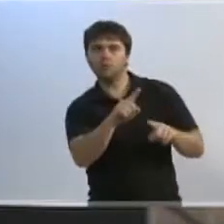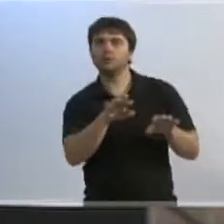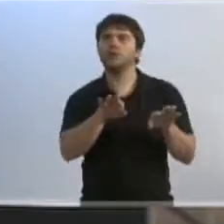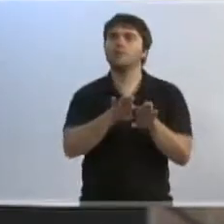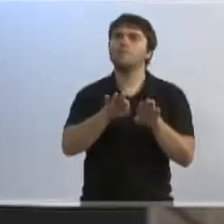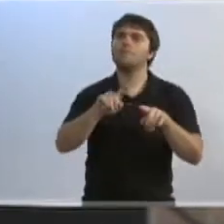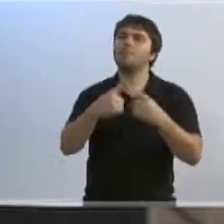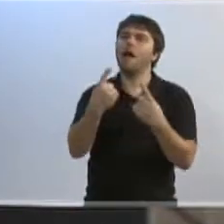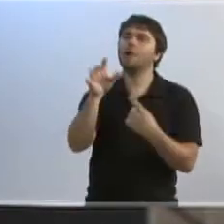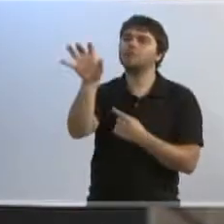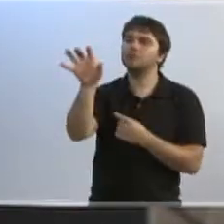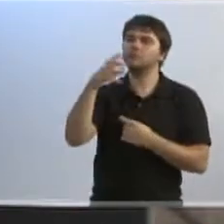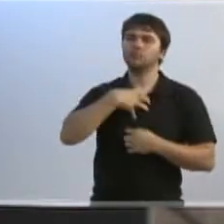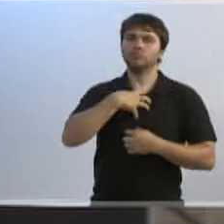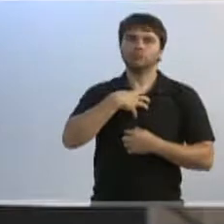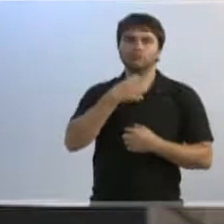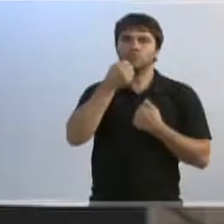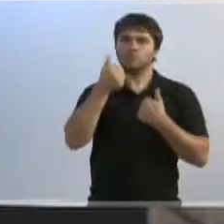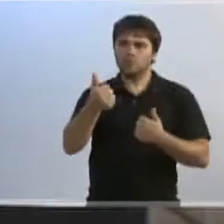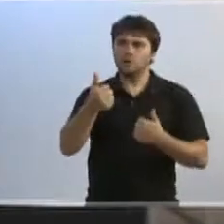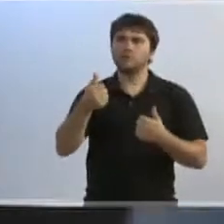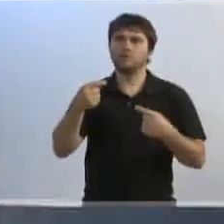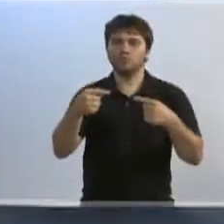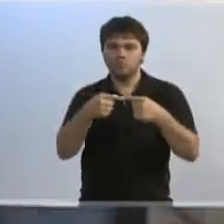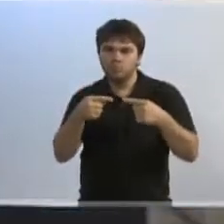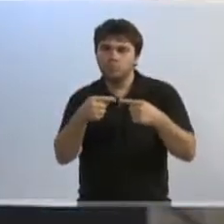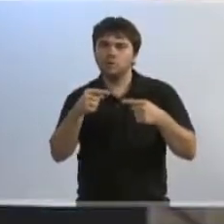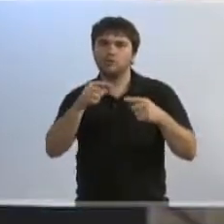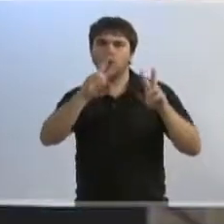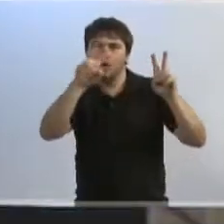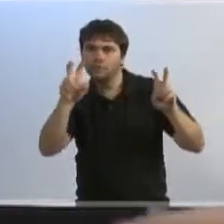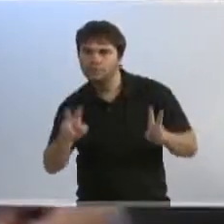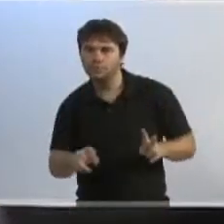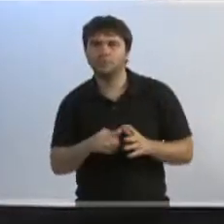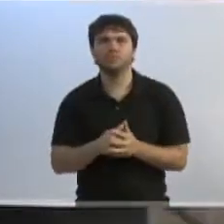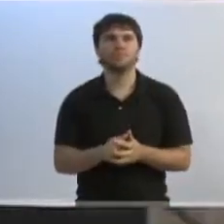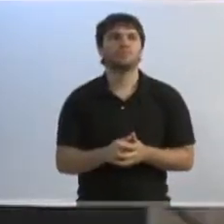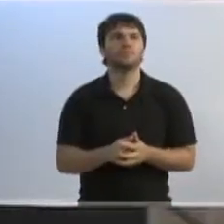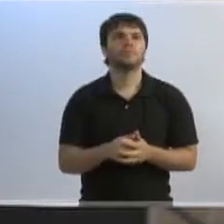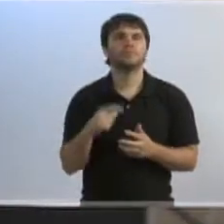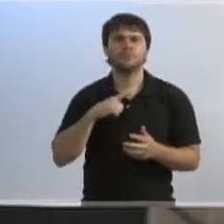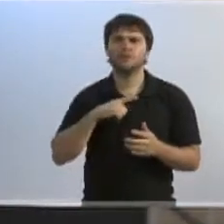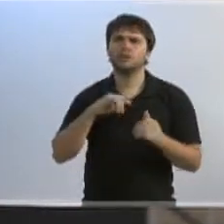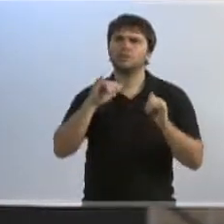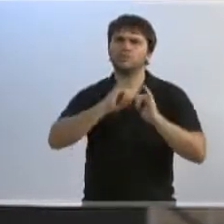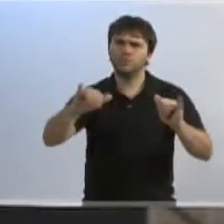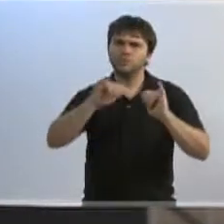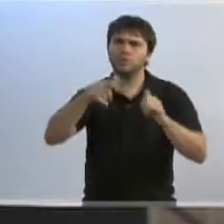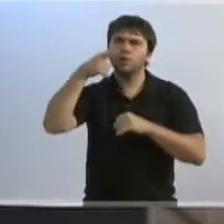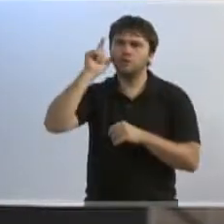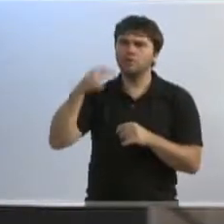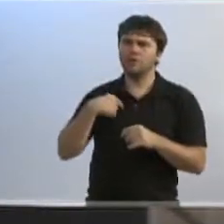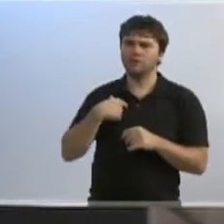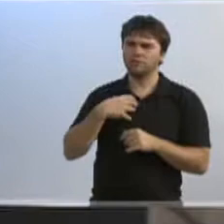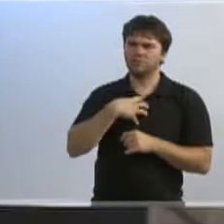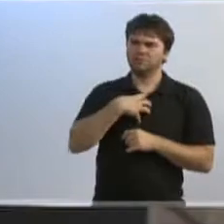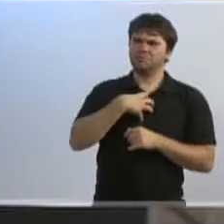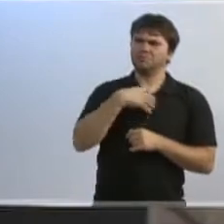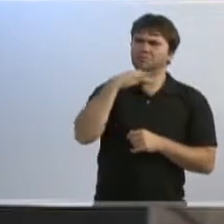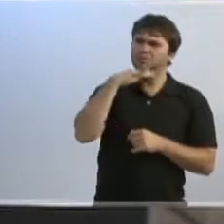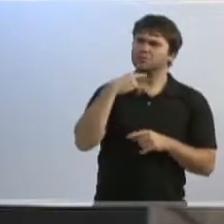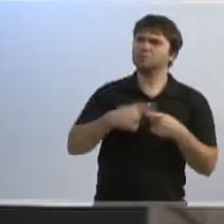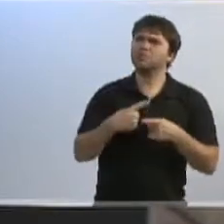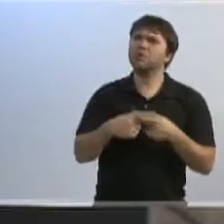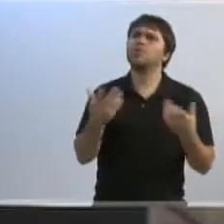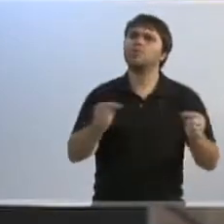sobretudo, sincero em relação aos fatos. Isso é muito importante. O que foi noticiado ontem, eu fiquei muito chateado, não apenas com a pressão, porque